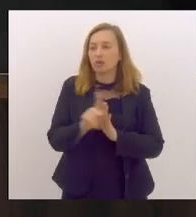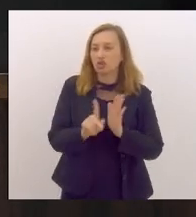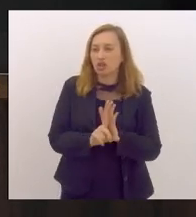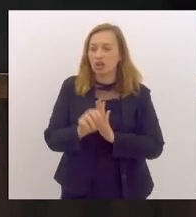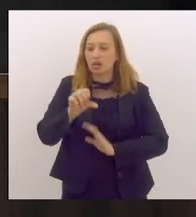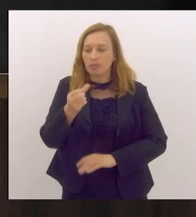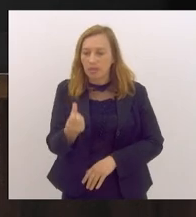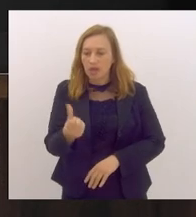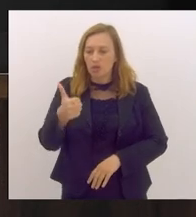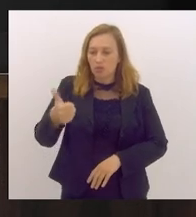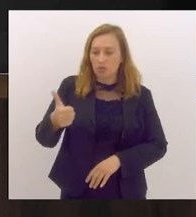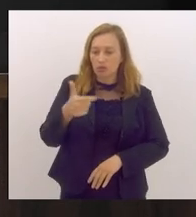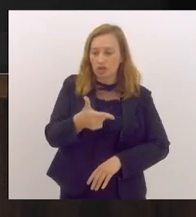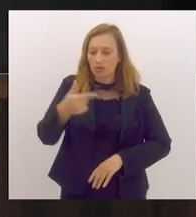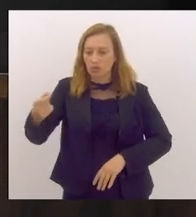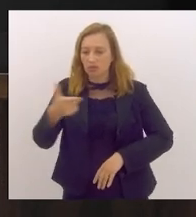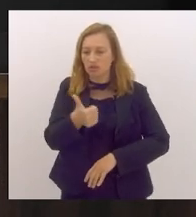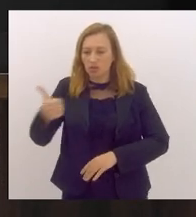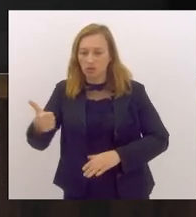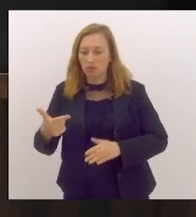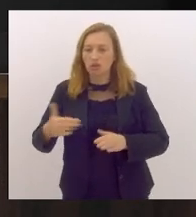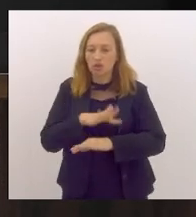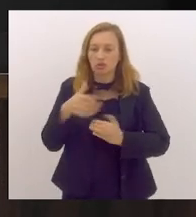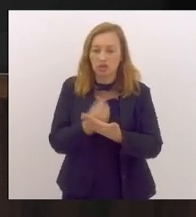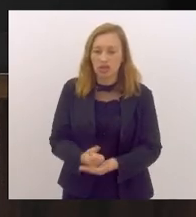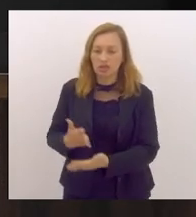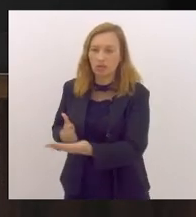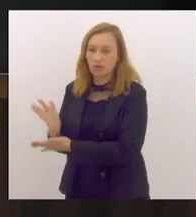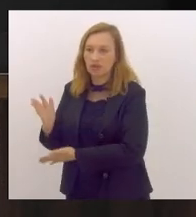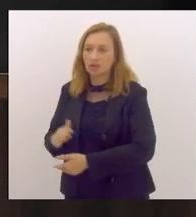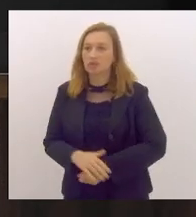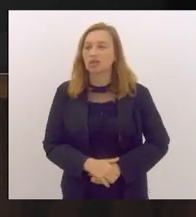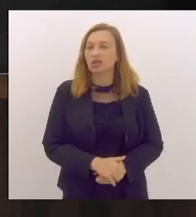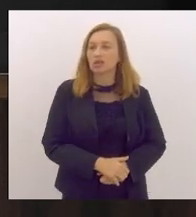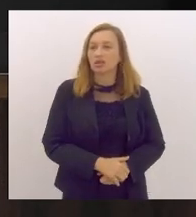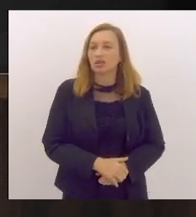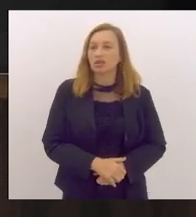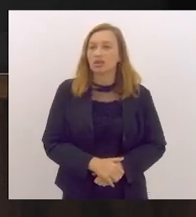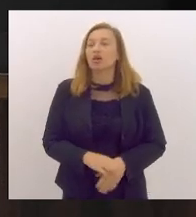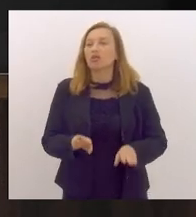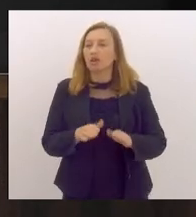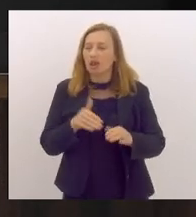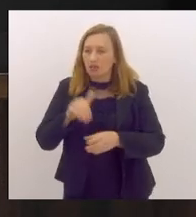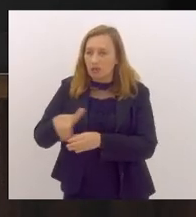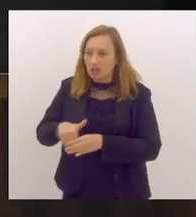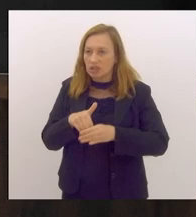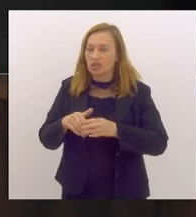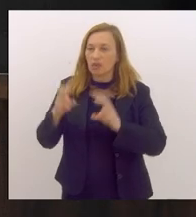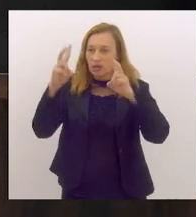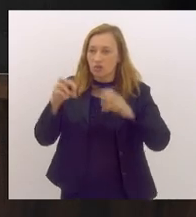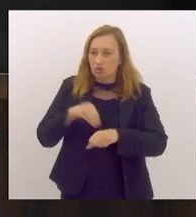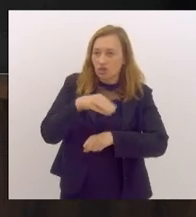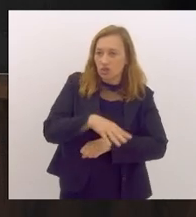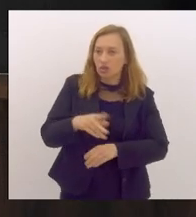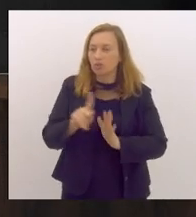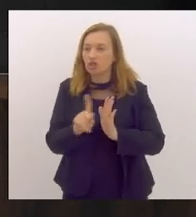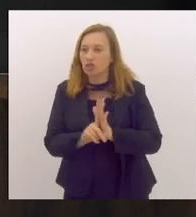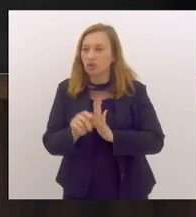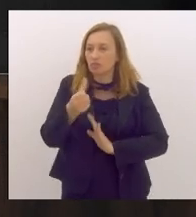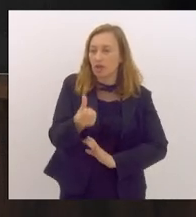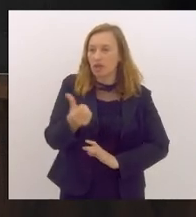lei 6101 de 22. Senhores que aprovam, permaneçam como estão, aprovada. Em votação, matéria destacada ao projeto de